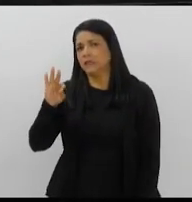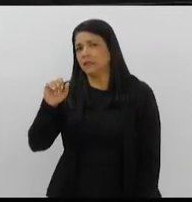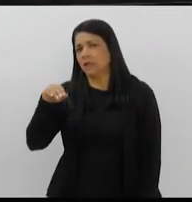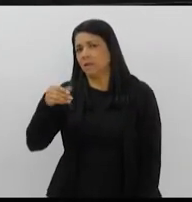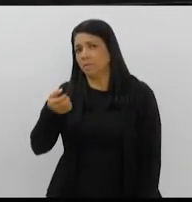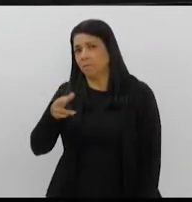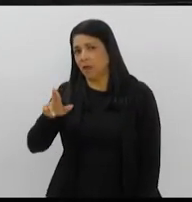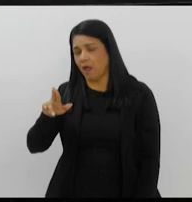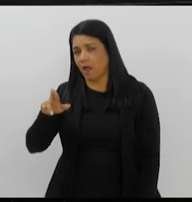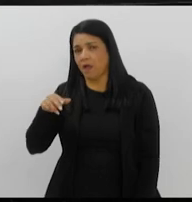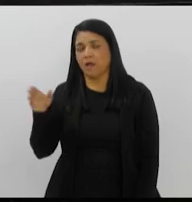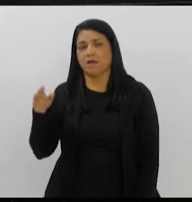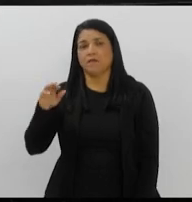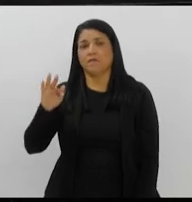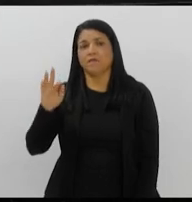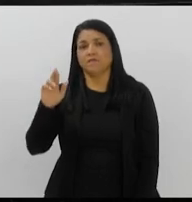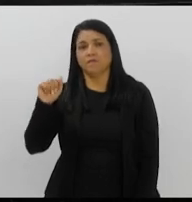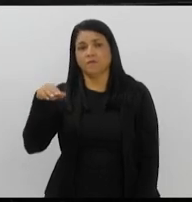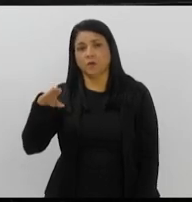do Sarney,